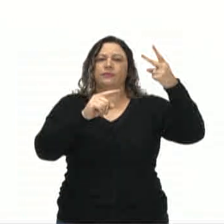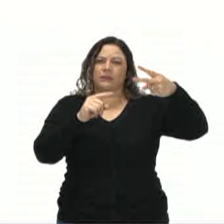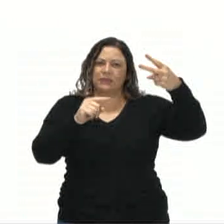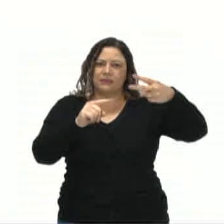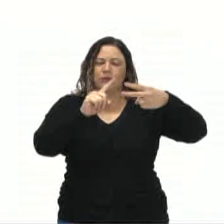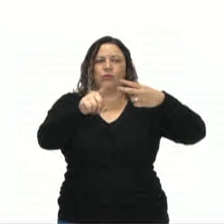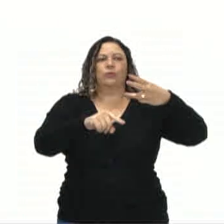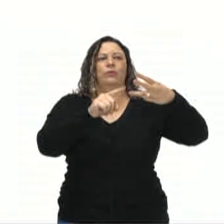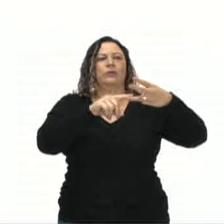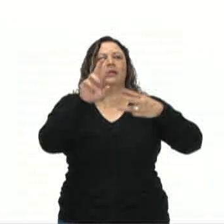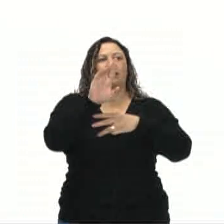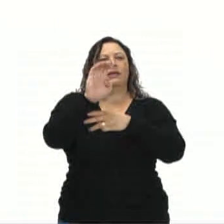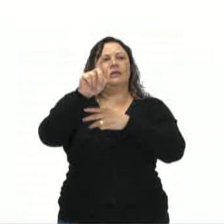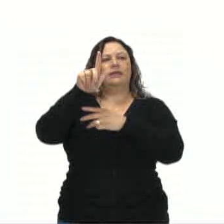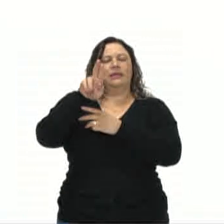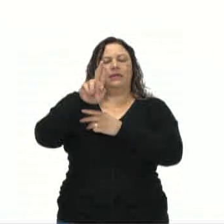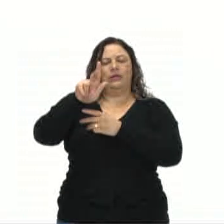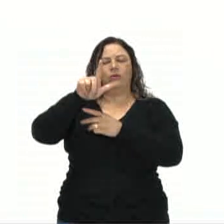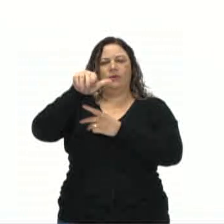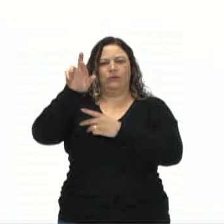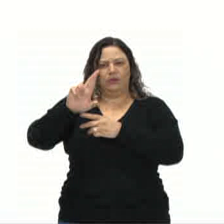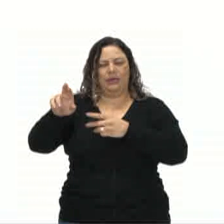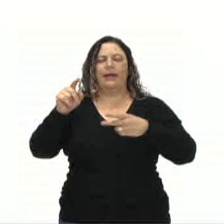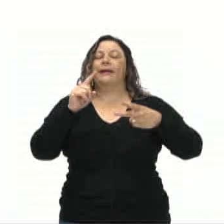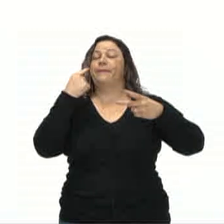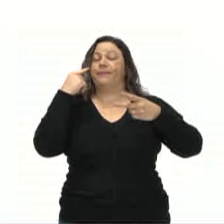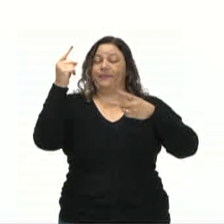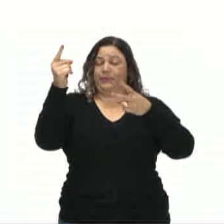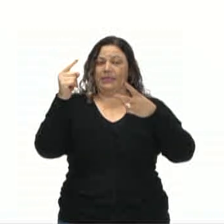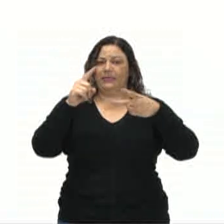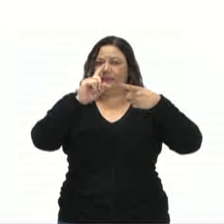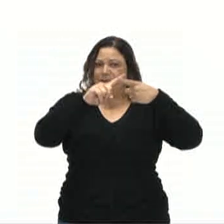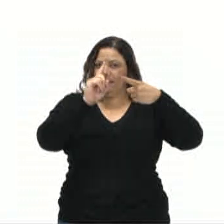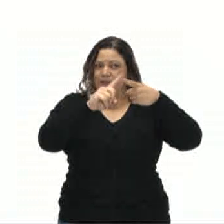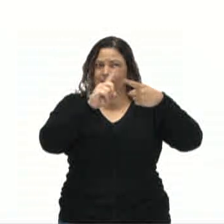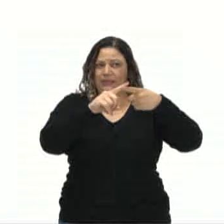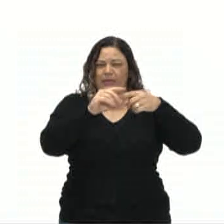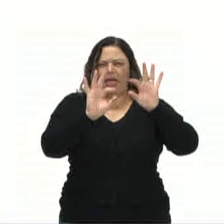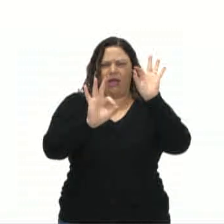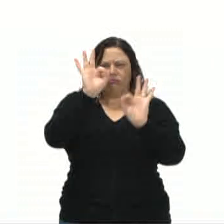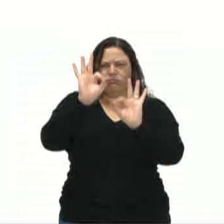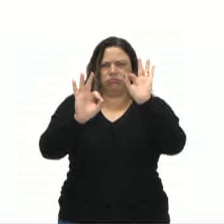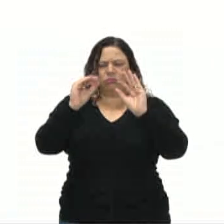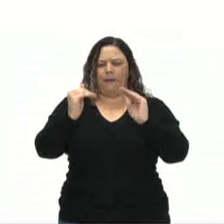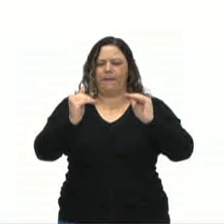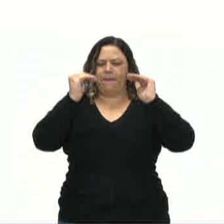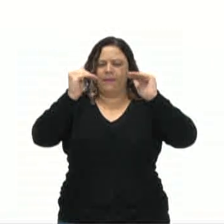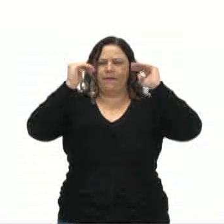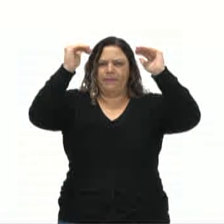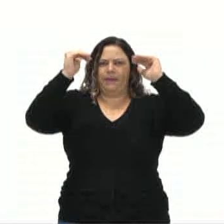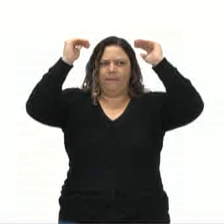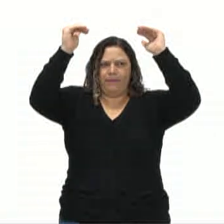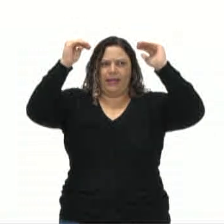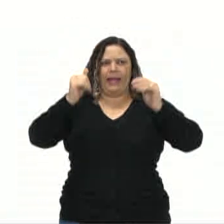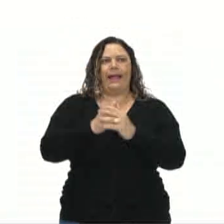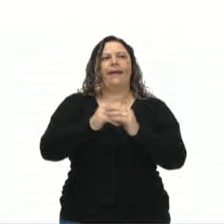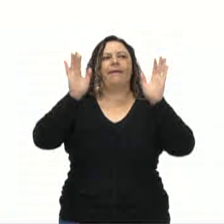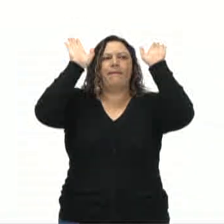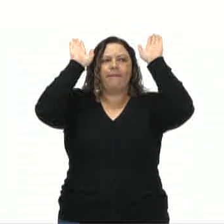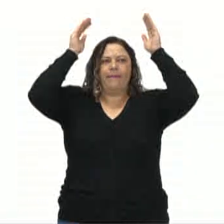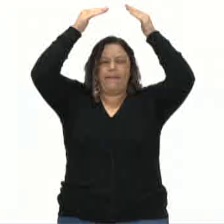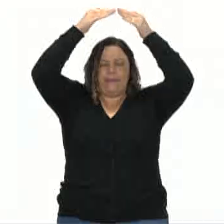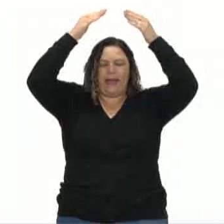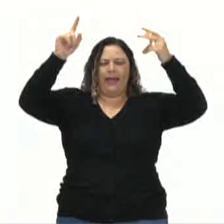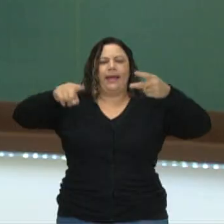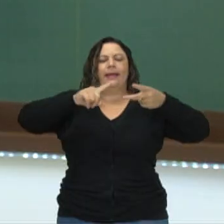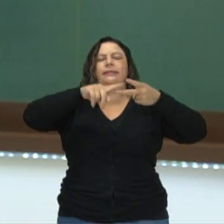clero regular. O clero secular, ele era estruturado numa hierarquia composta pelo pároco, bispo, arcebispo